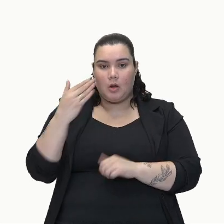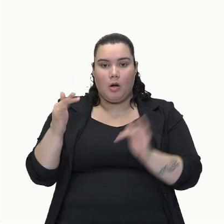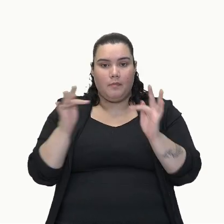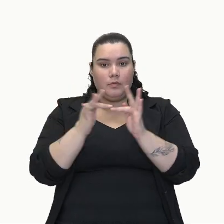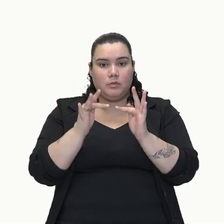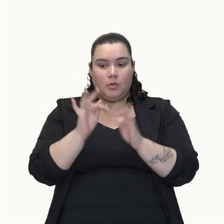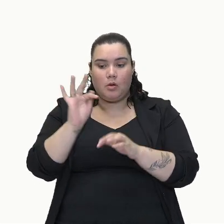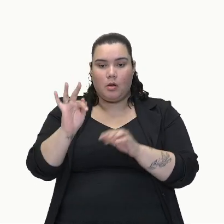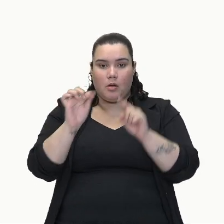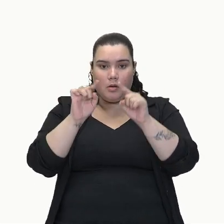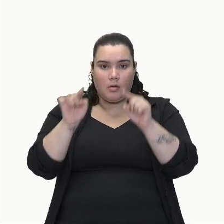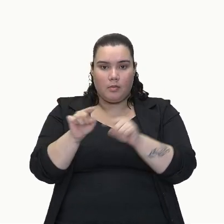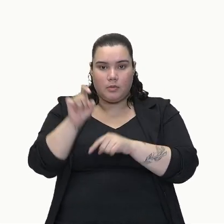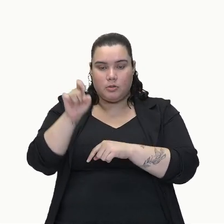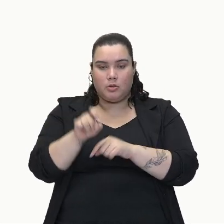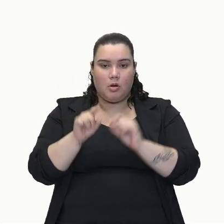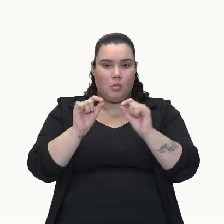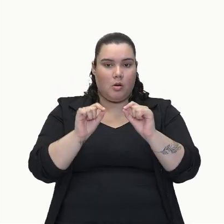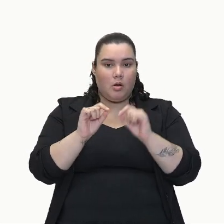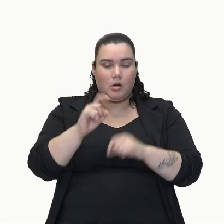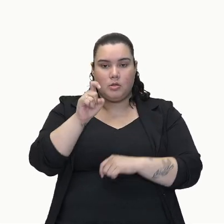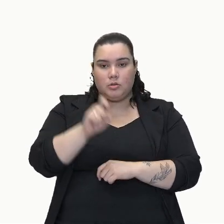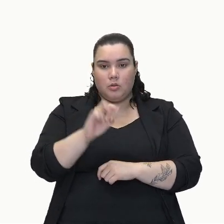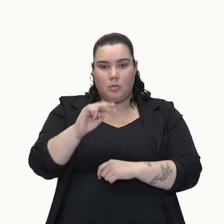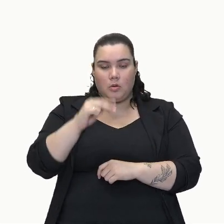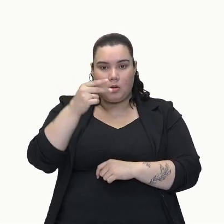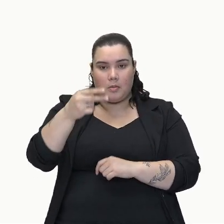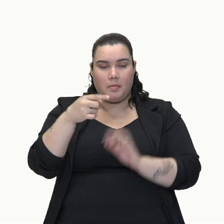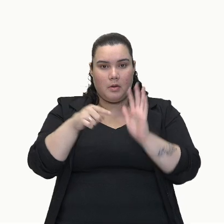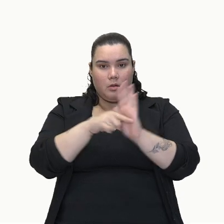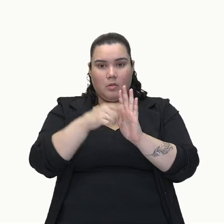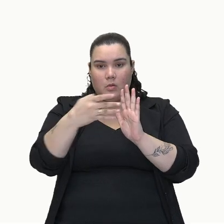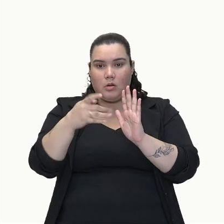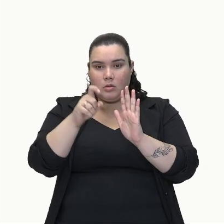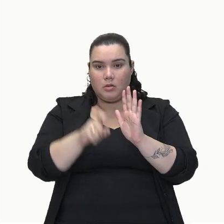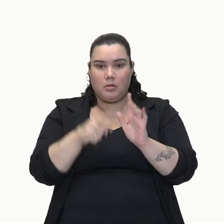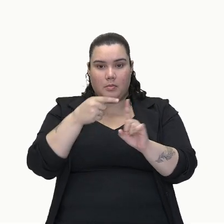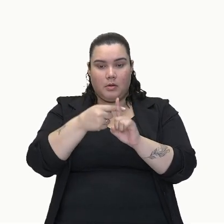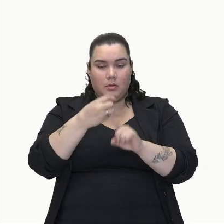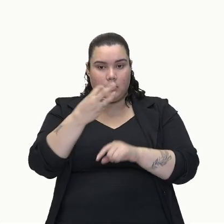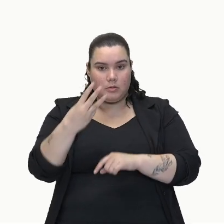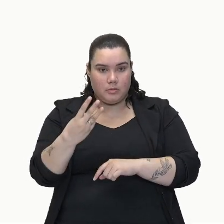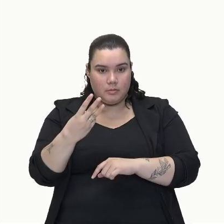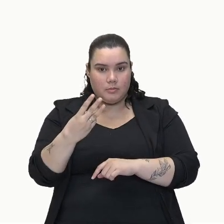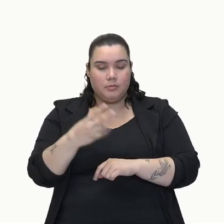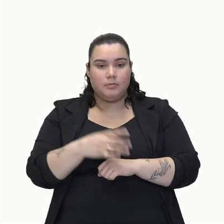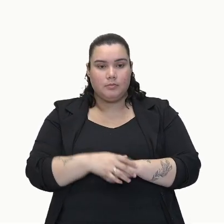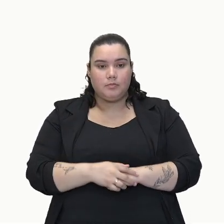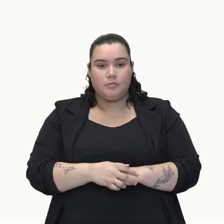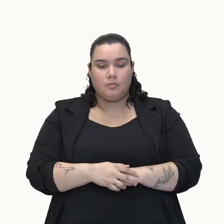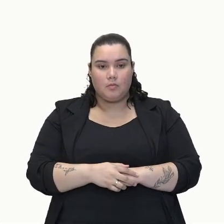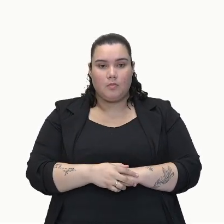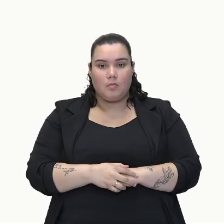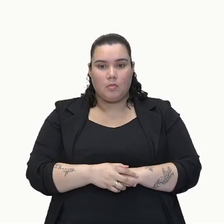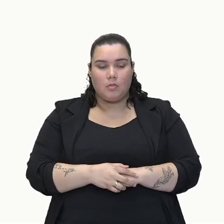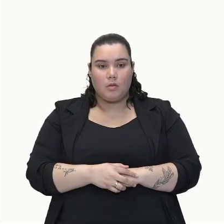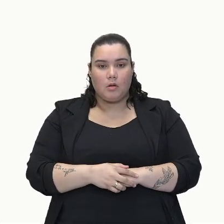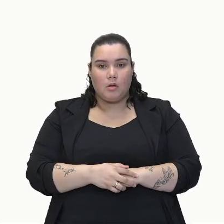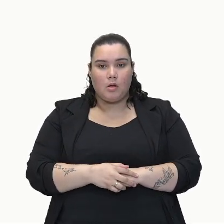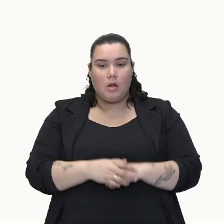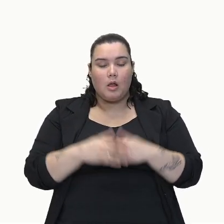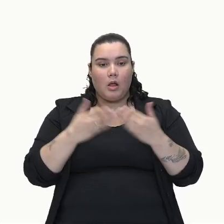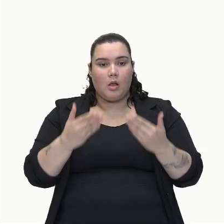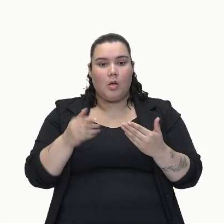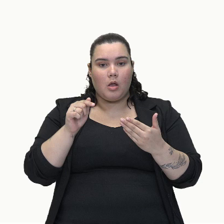x igual a x ao quadrado menos 4x mais 3. E a parábola,